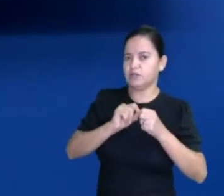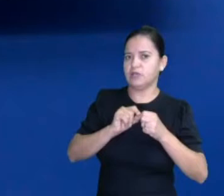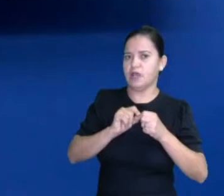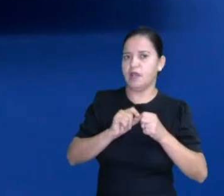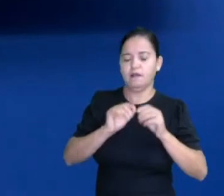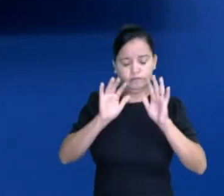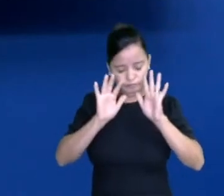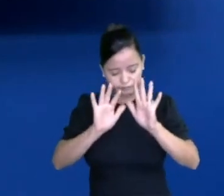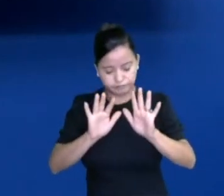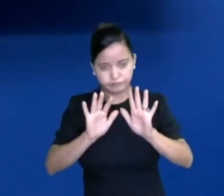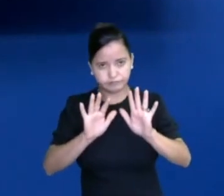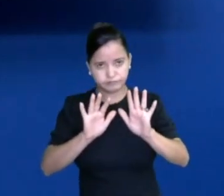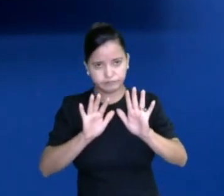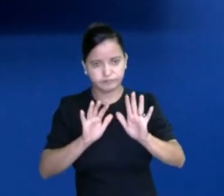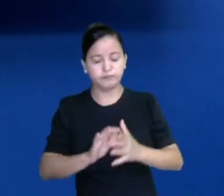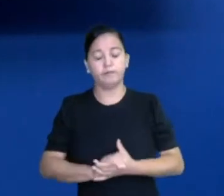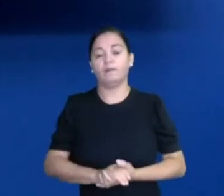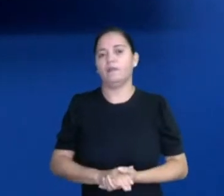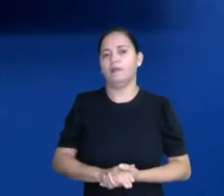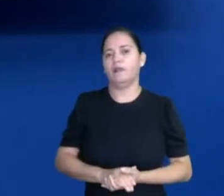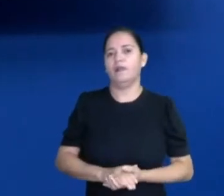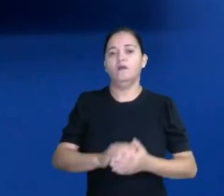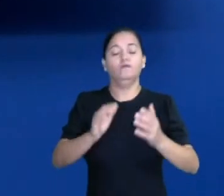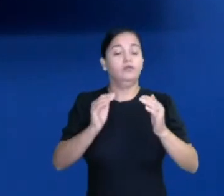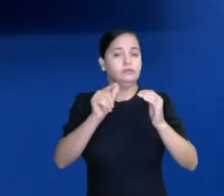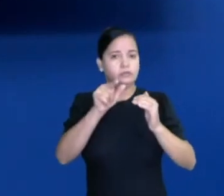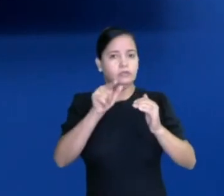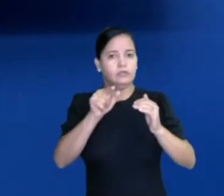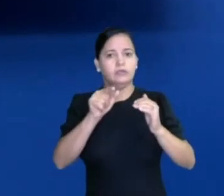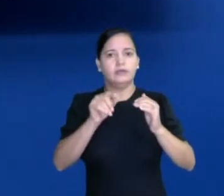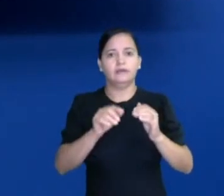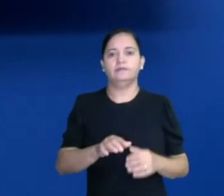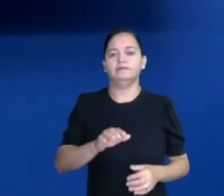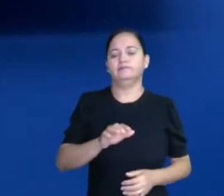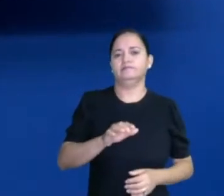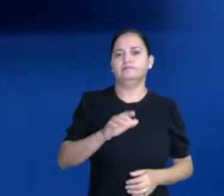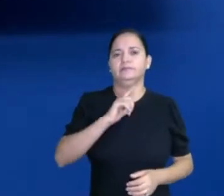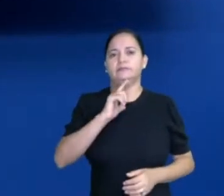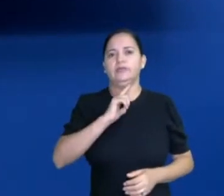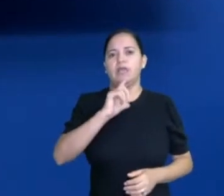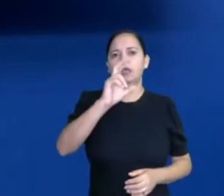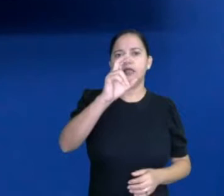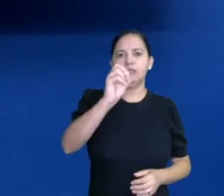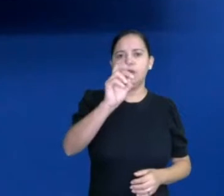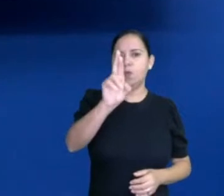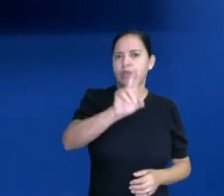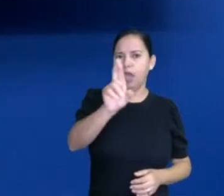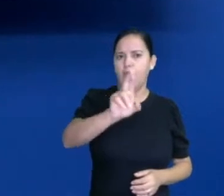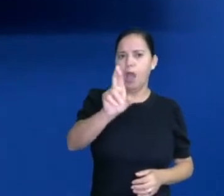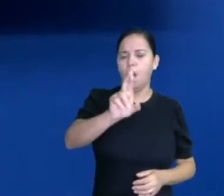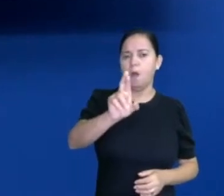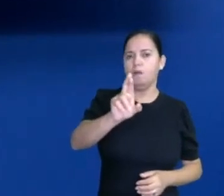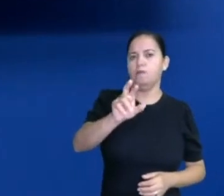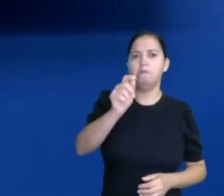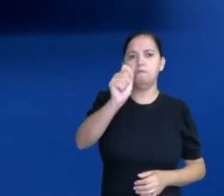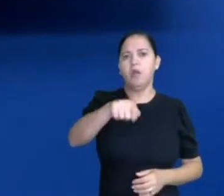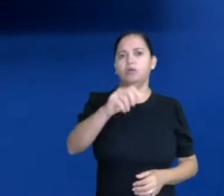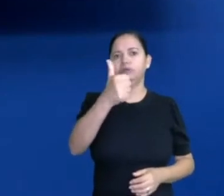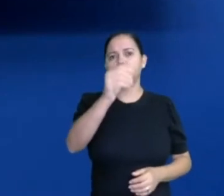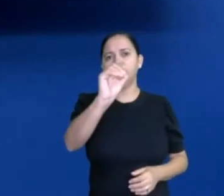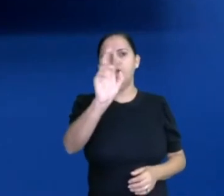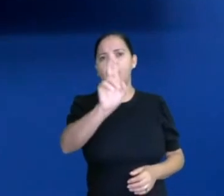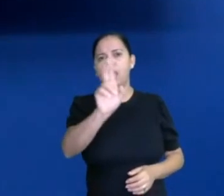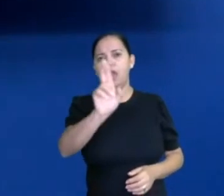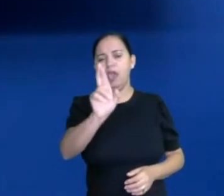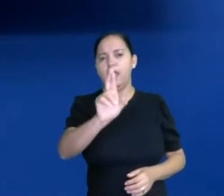o seguinte. Separa lá em notas de 50. Poderia ser em notas de 10, professora? Poderia. Mas a